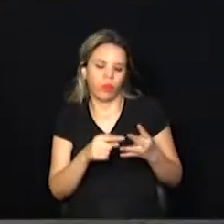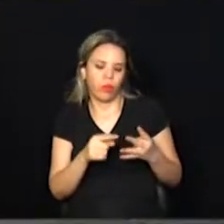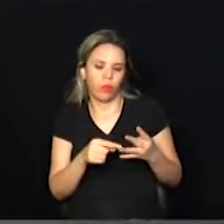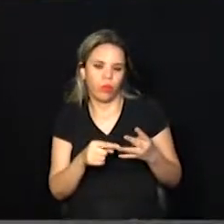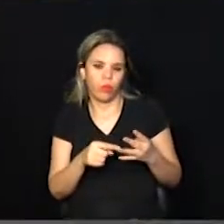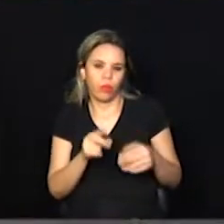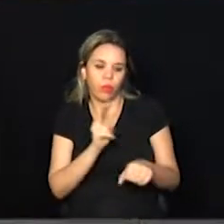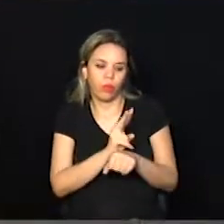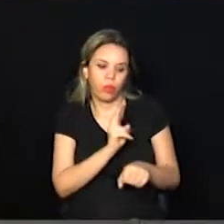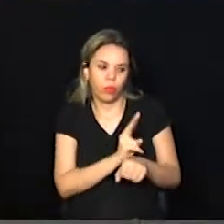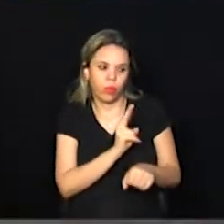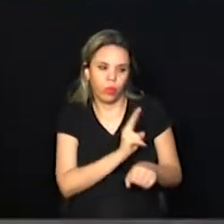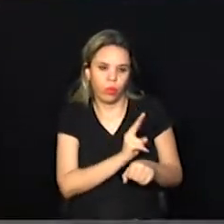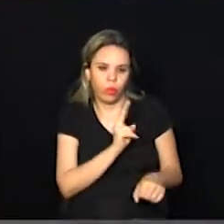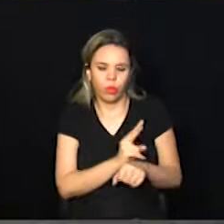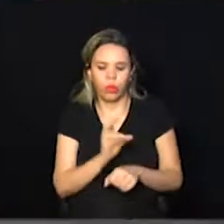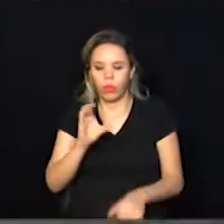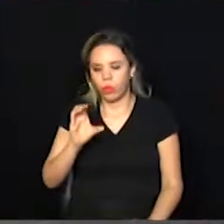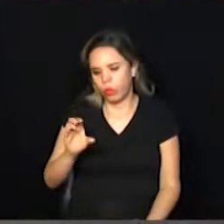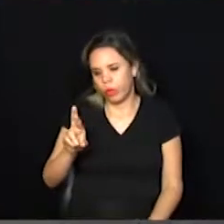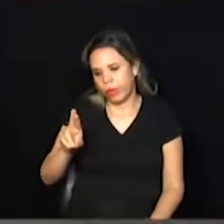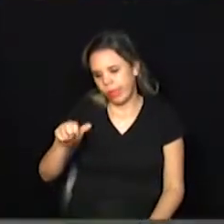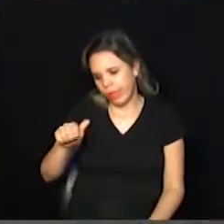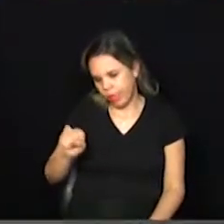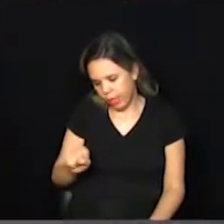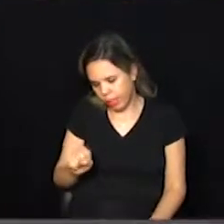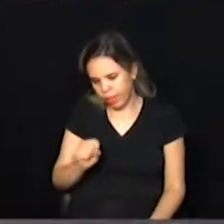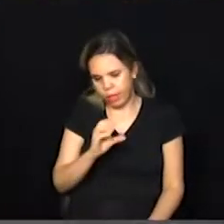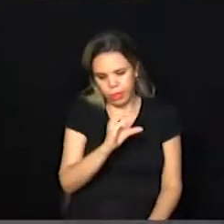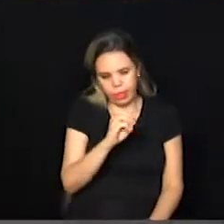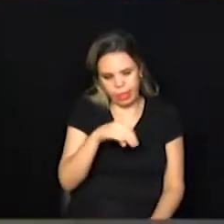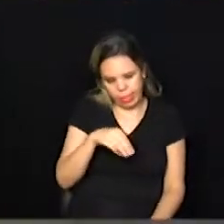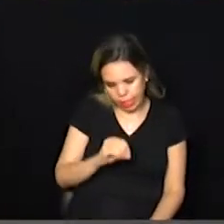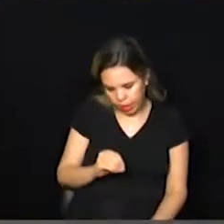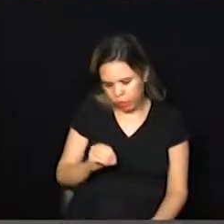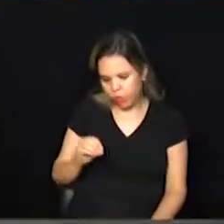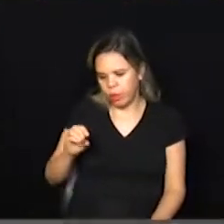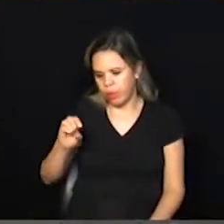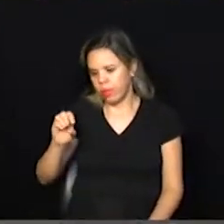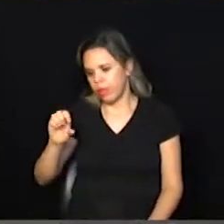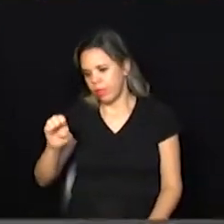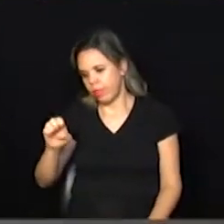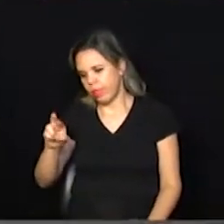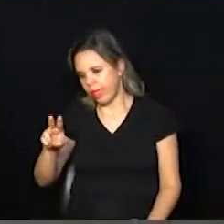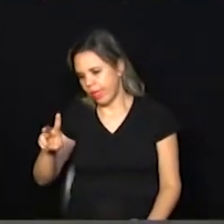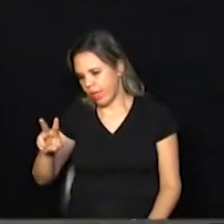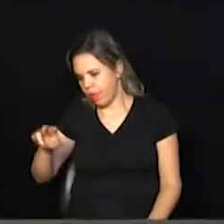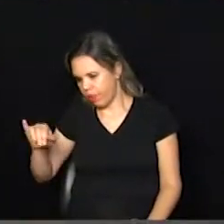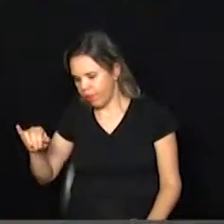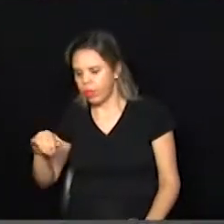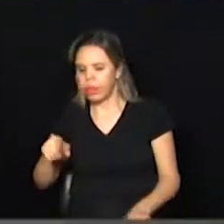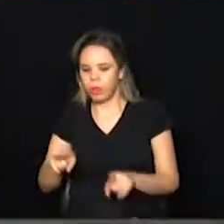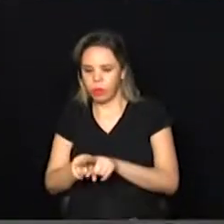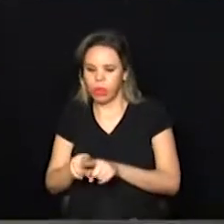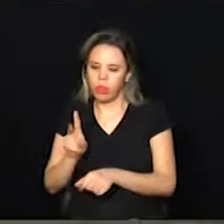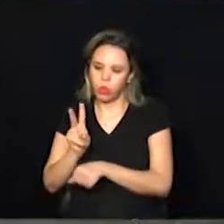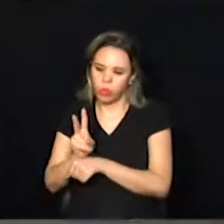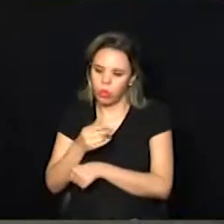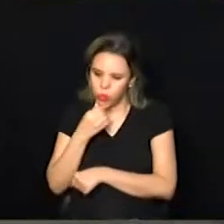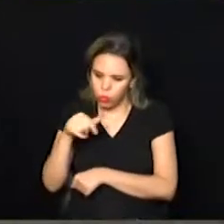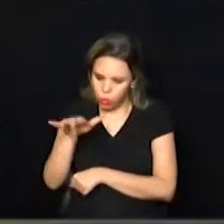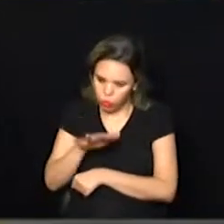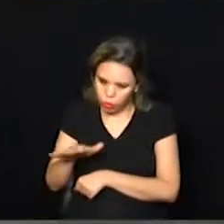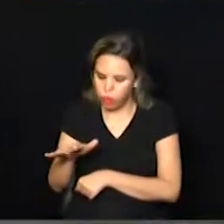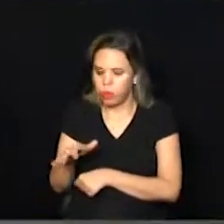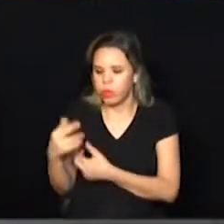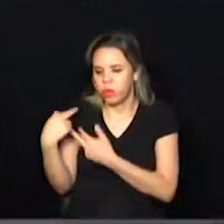com relação aos CREAS, CEAMO, o olhar do SERAV também para o homem, é um cuidado num todo. E, por fim, algo que não compete